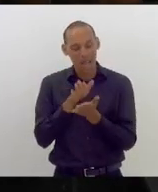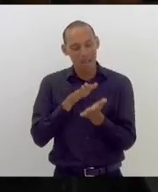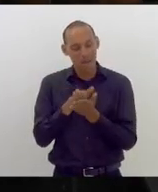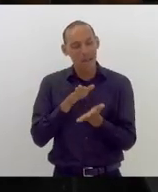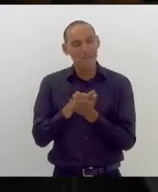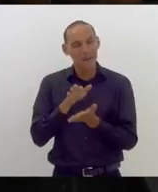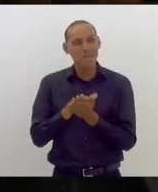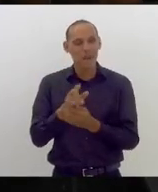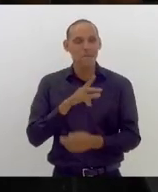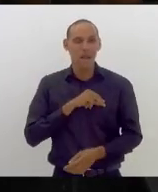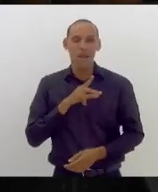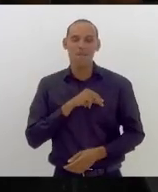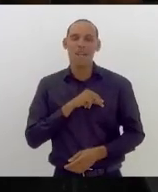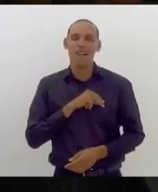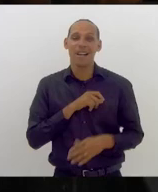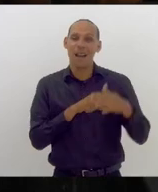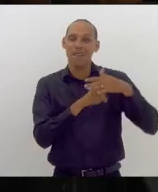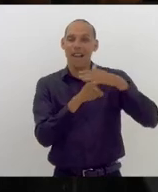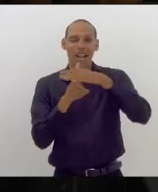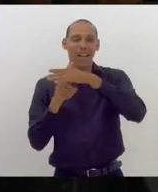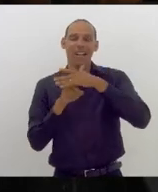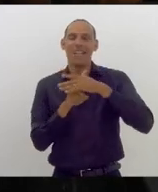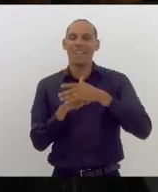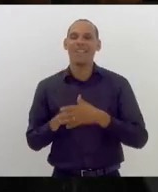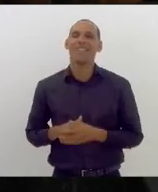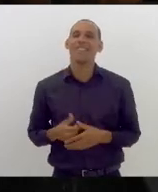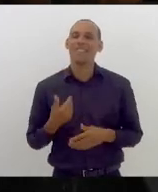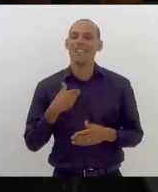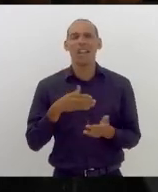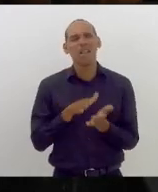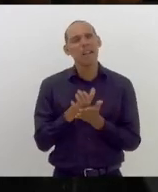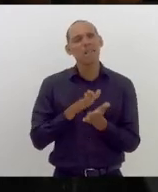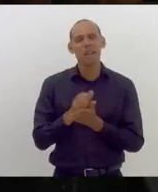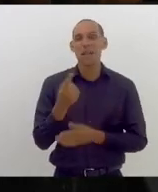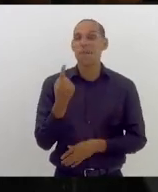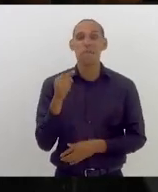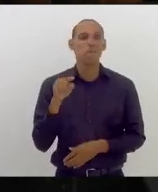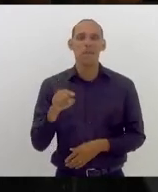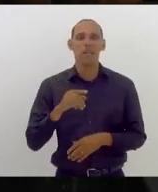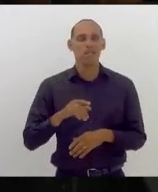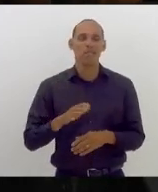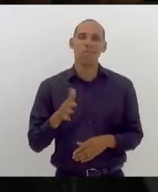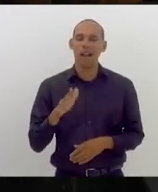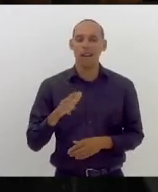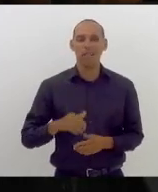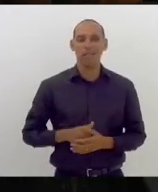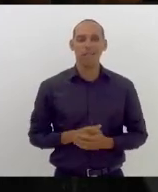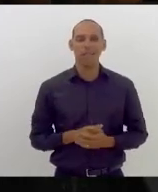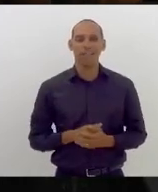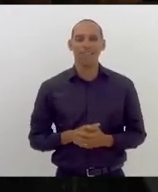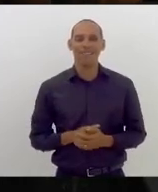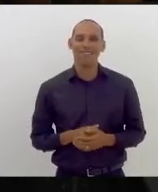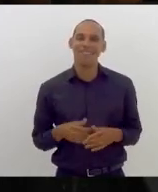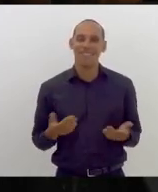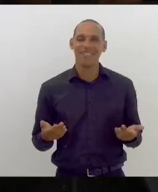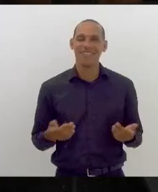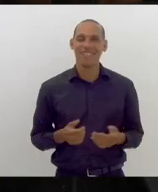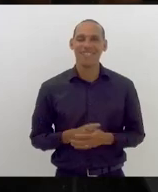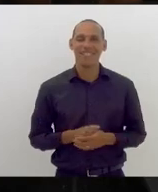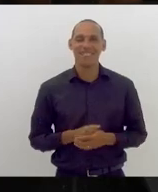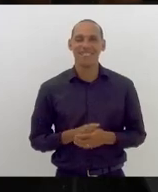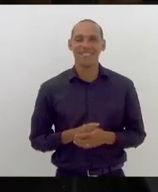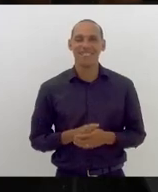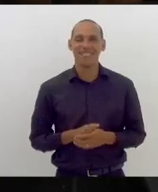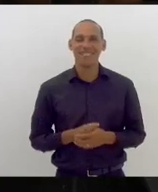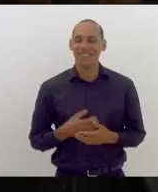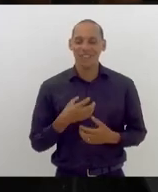nas feiras, sabe, Nilo? E eu fazia mais ou menos uns 1000 crachás. Então, aquilo me fez, de